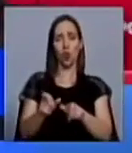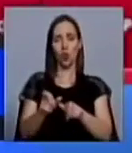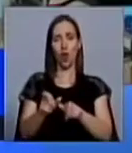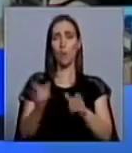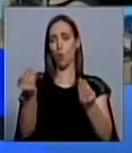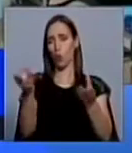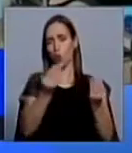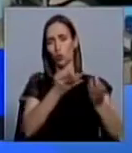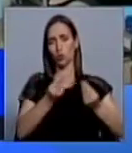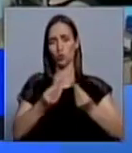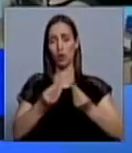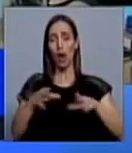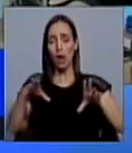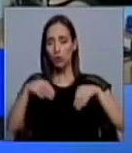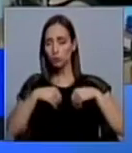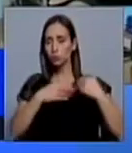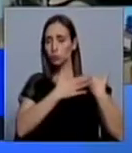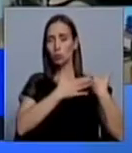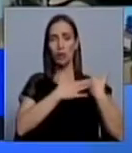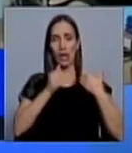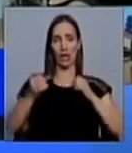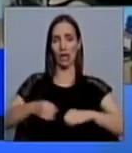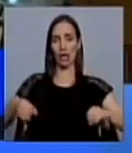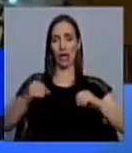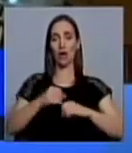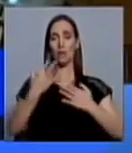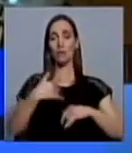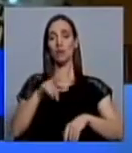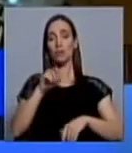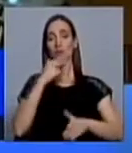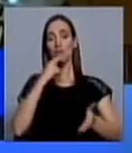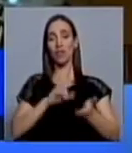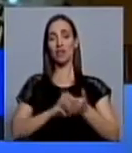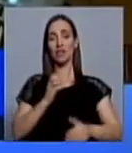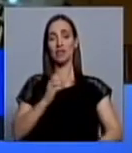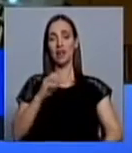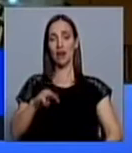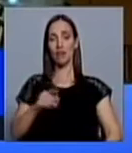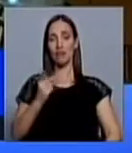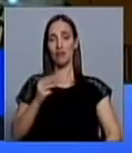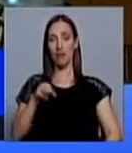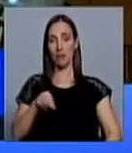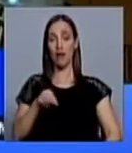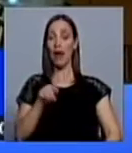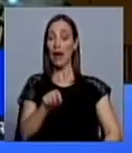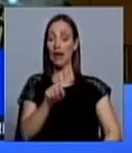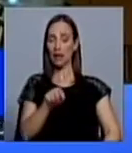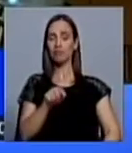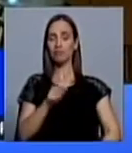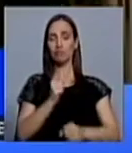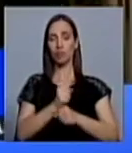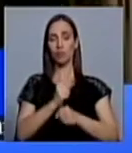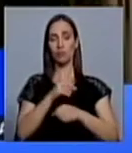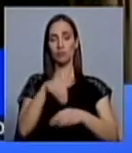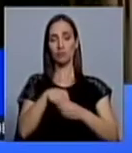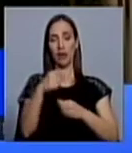assume responsabilidades. Mas também é verdade que a CMVM aqui teve um papel. Outra